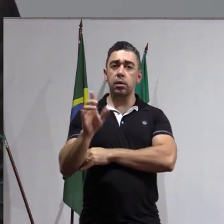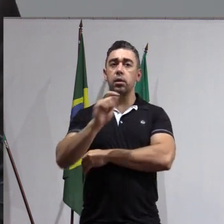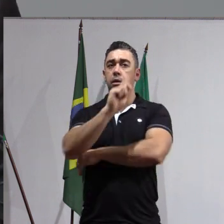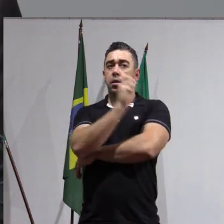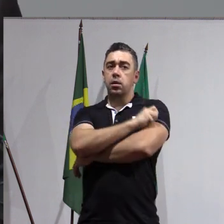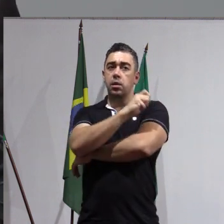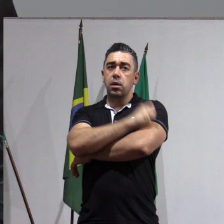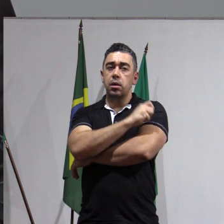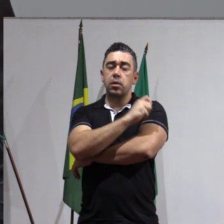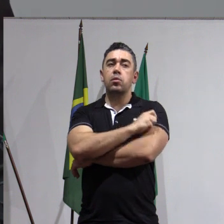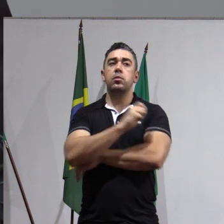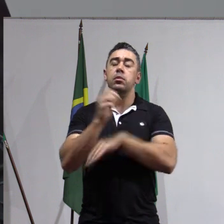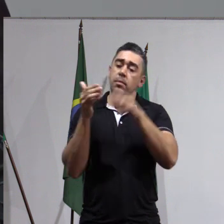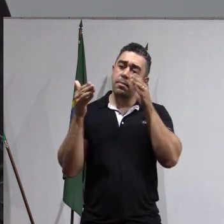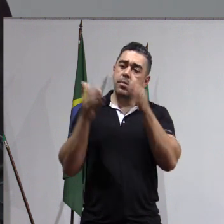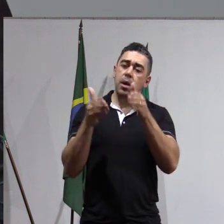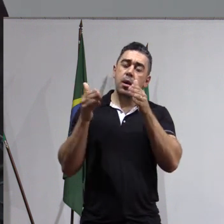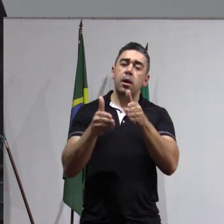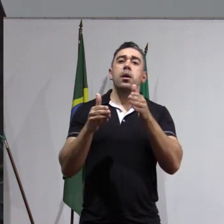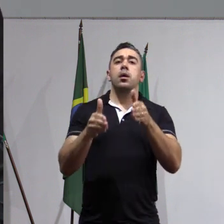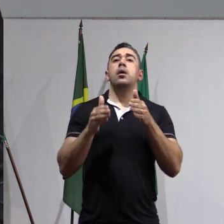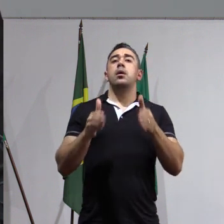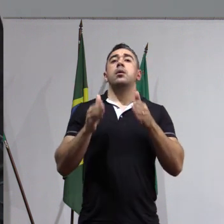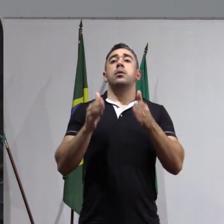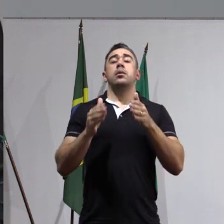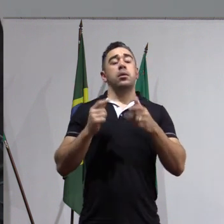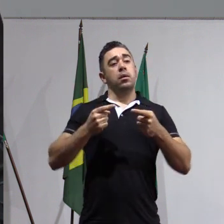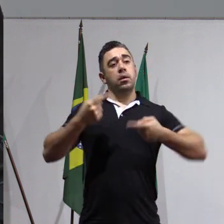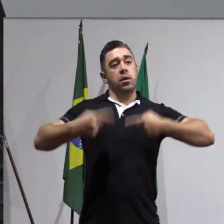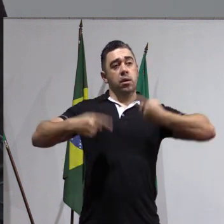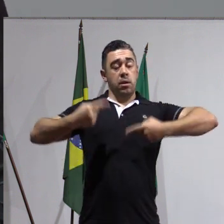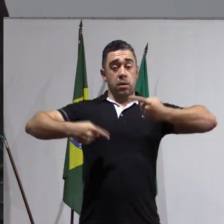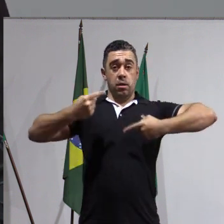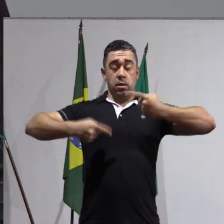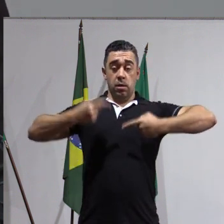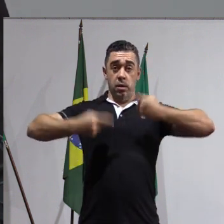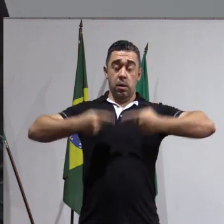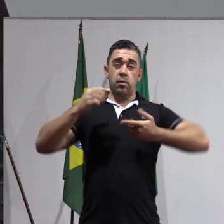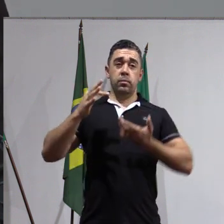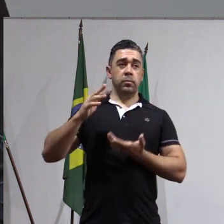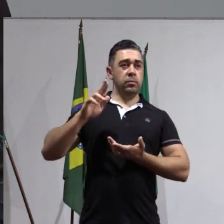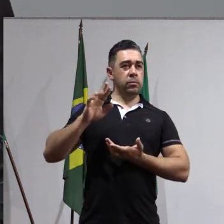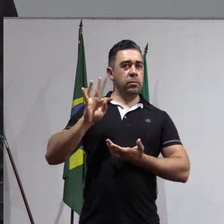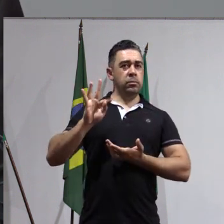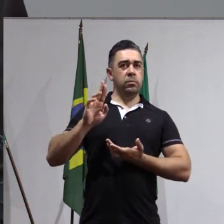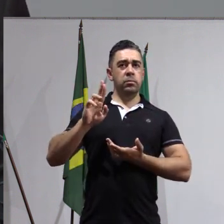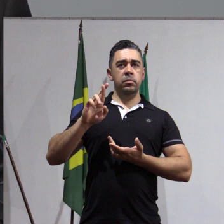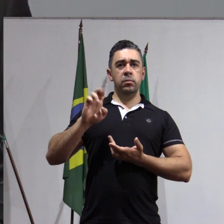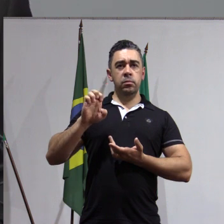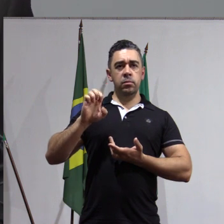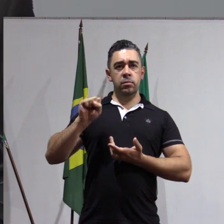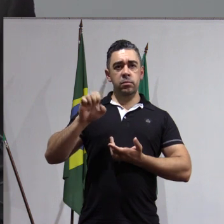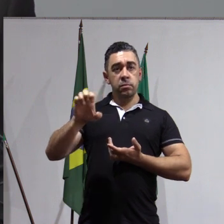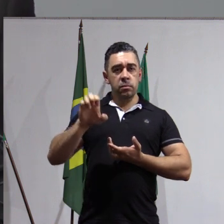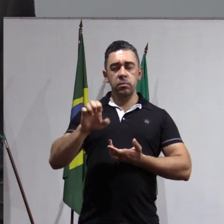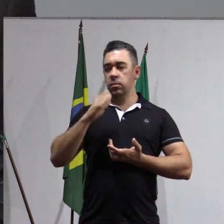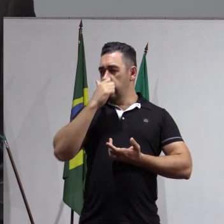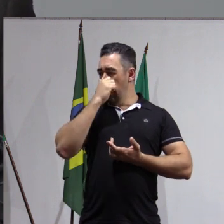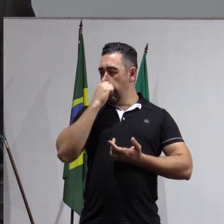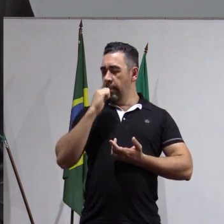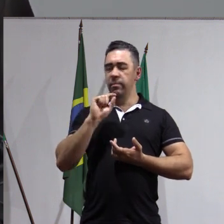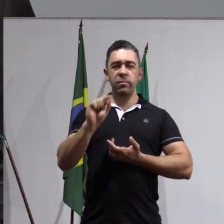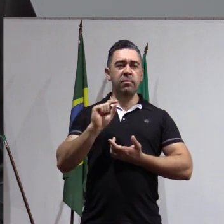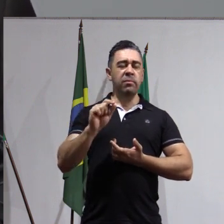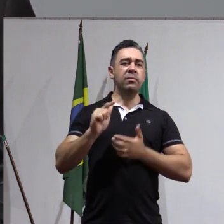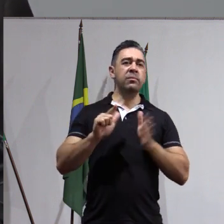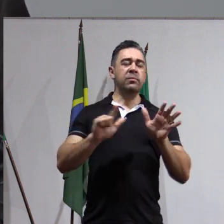estudantes participem profundamente do debate sobre o Futurice. Então, que a partir da